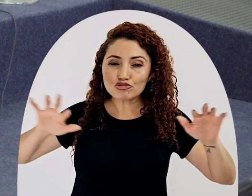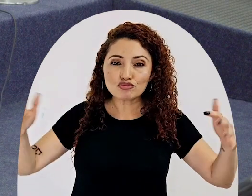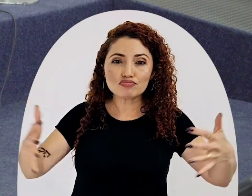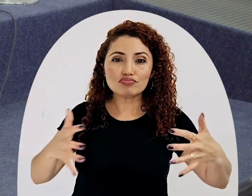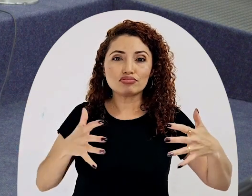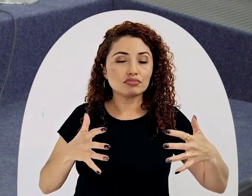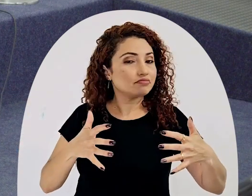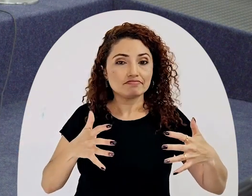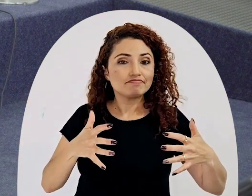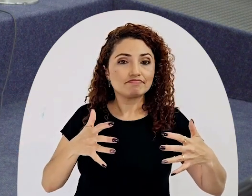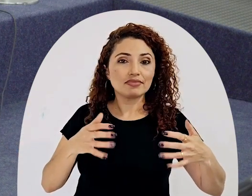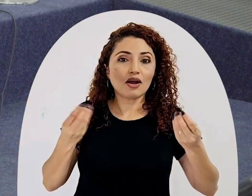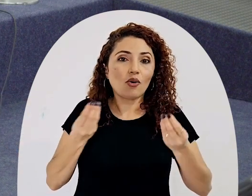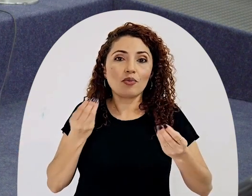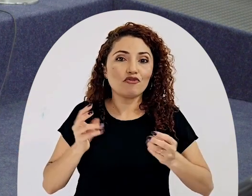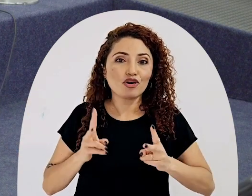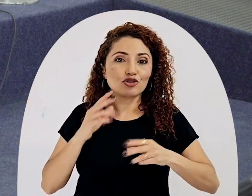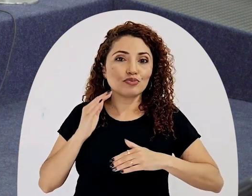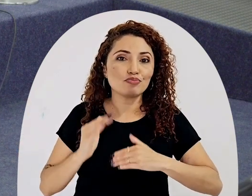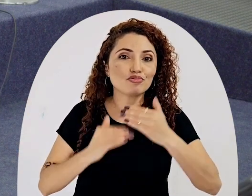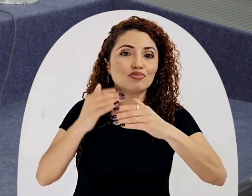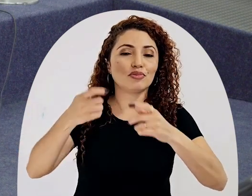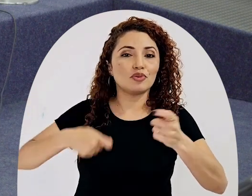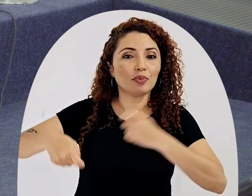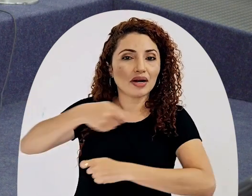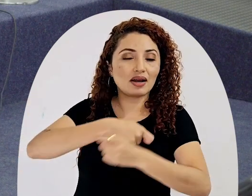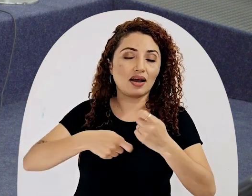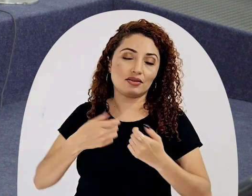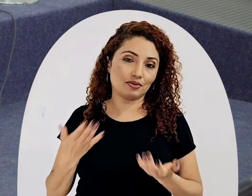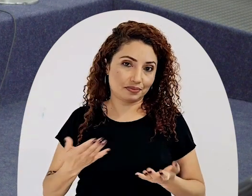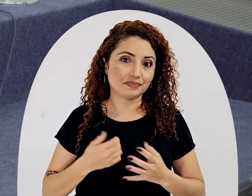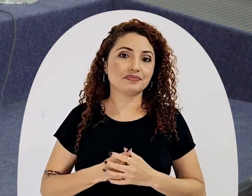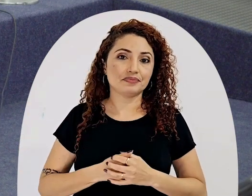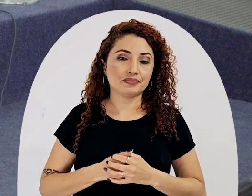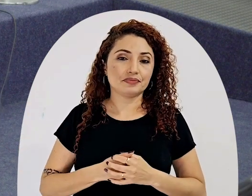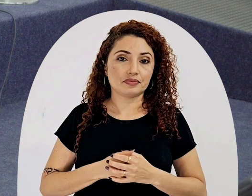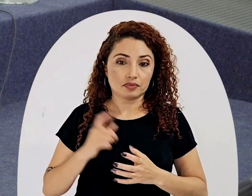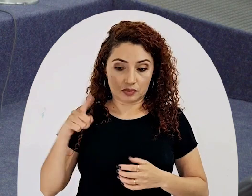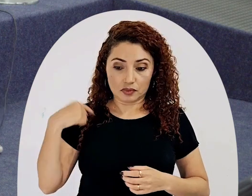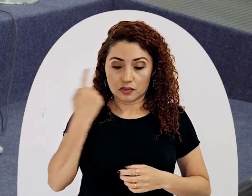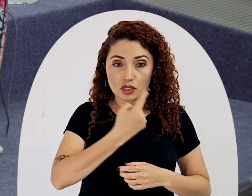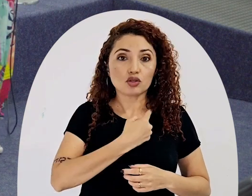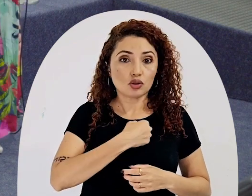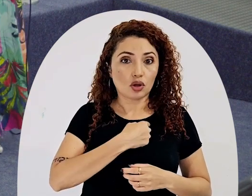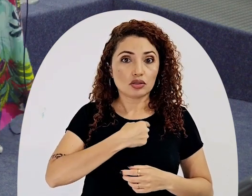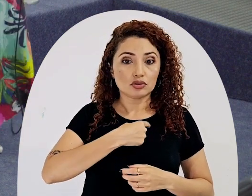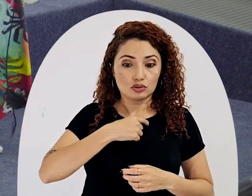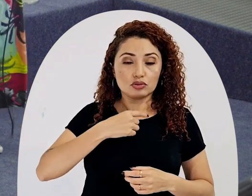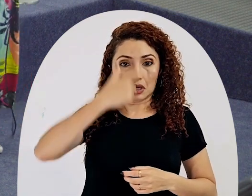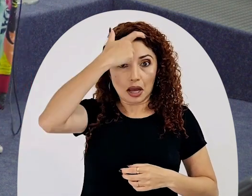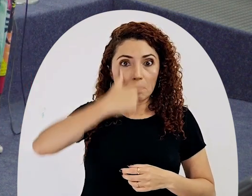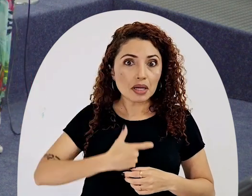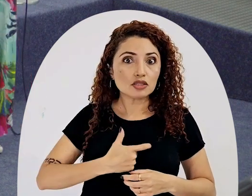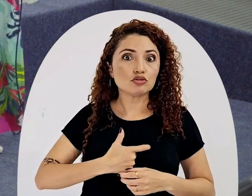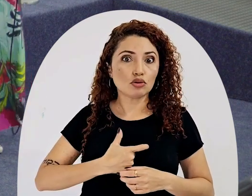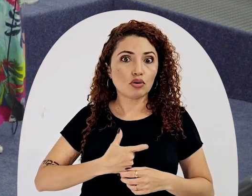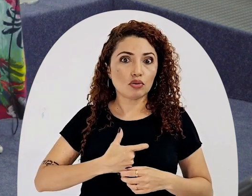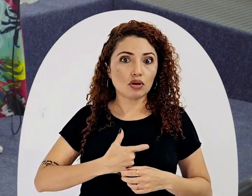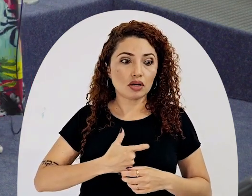mercado? Porque, além de estarmos num CNPJ, nós somos um CPF que somos